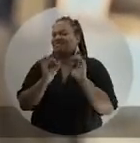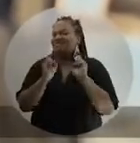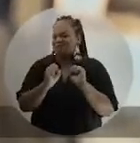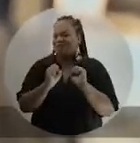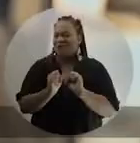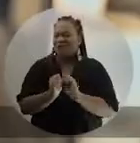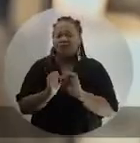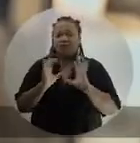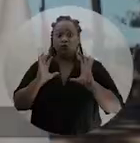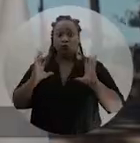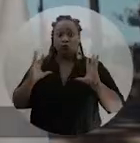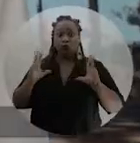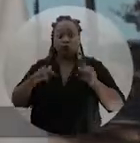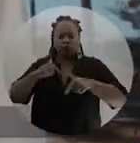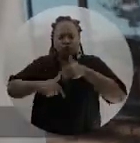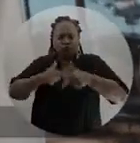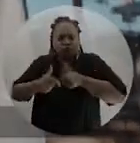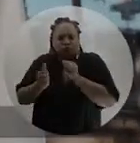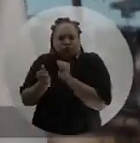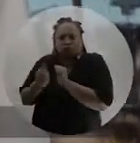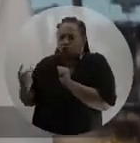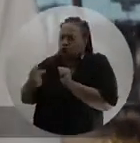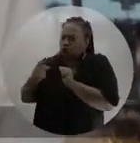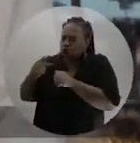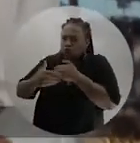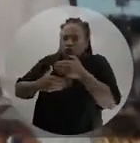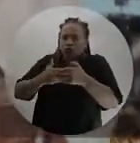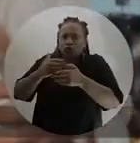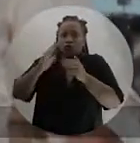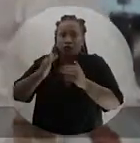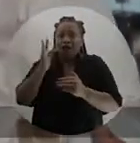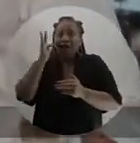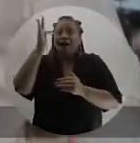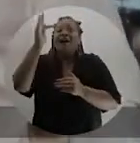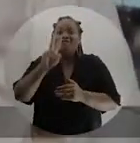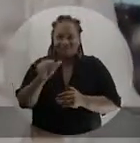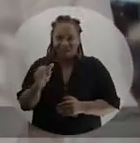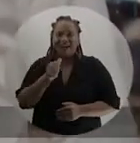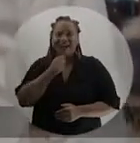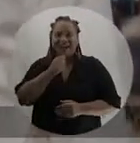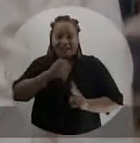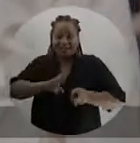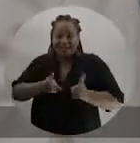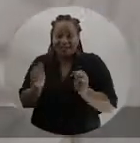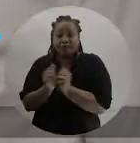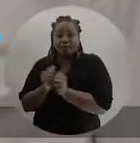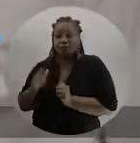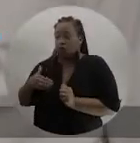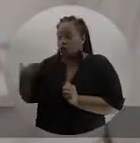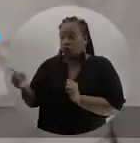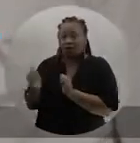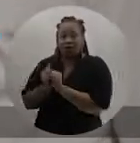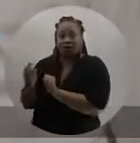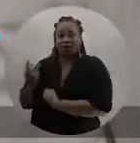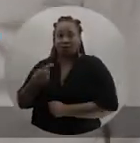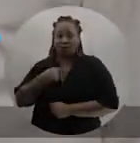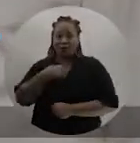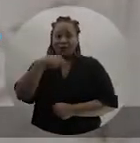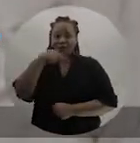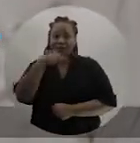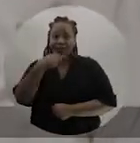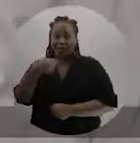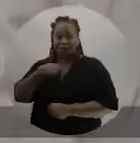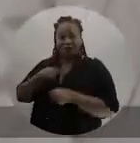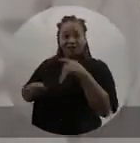ter certeza nisso. Por tudo que construímos juntos. E por tudo que ainda vamos construir. Porque sempre estivemos lado a lado.